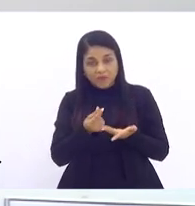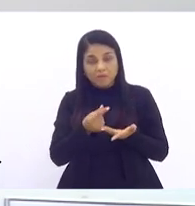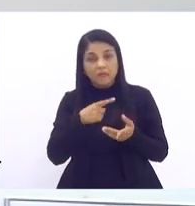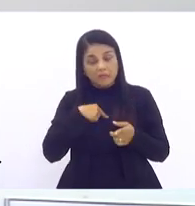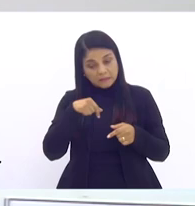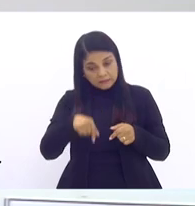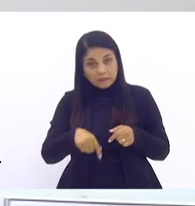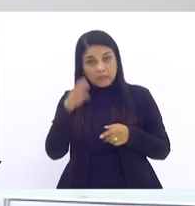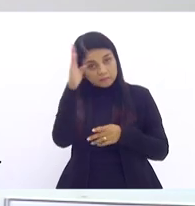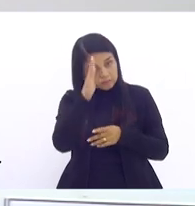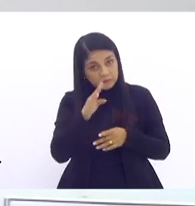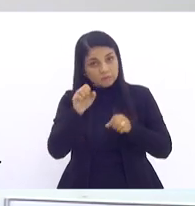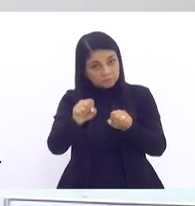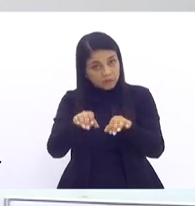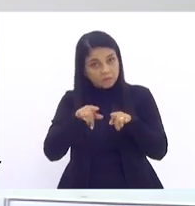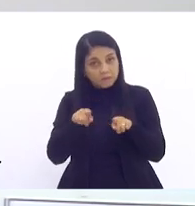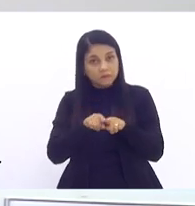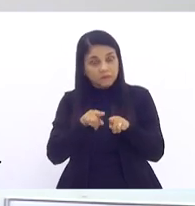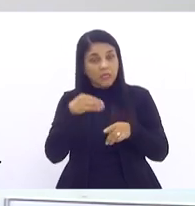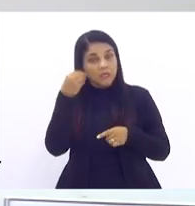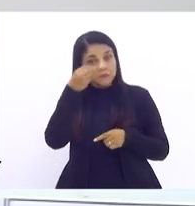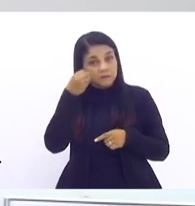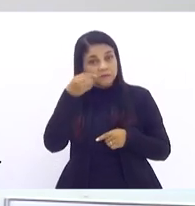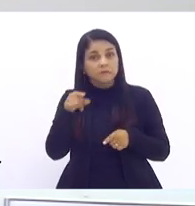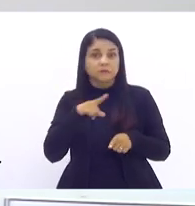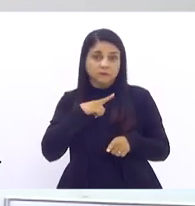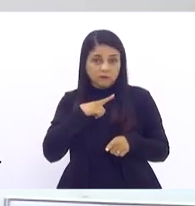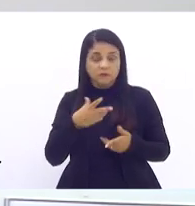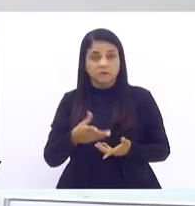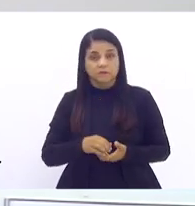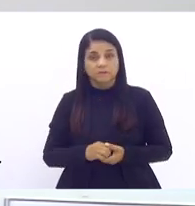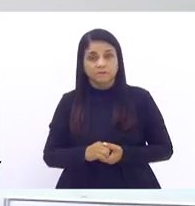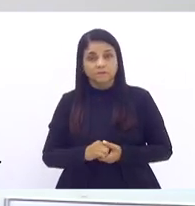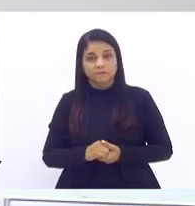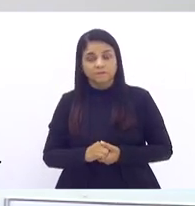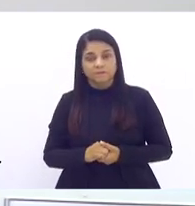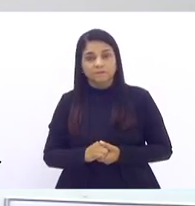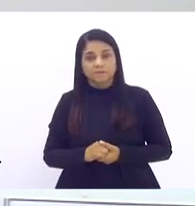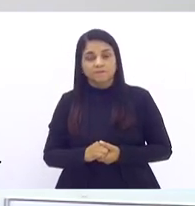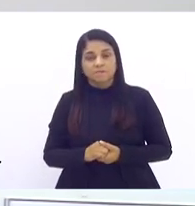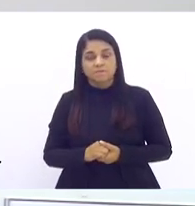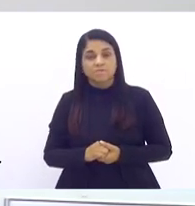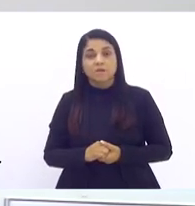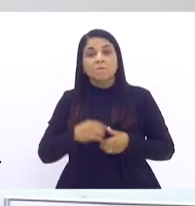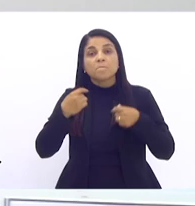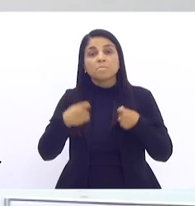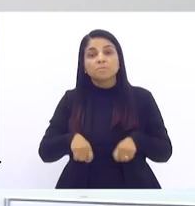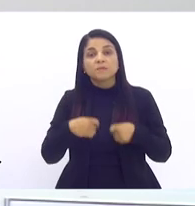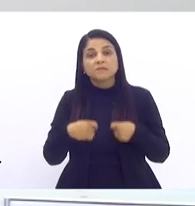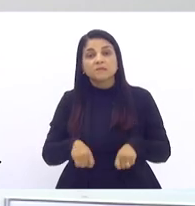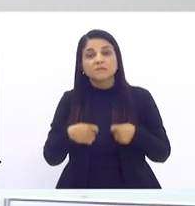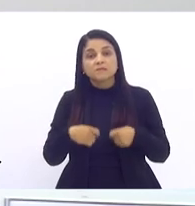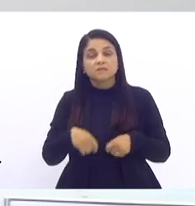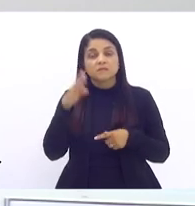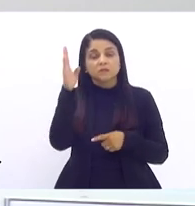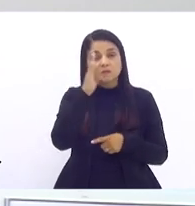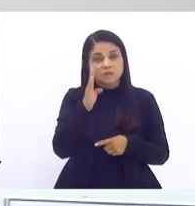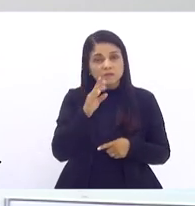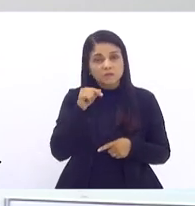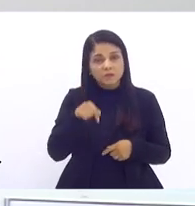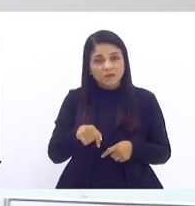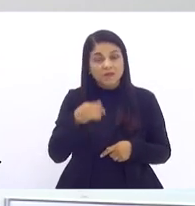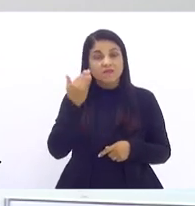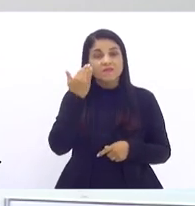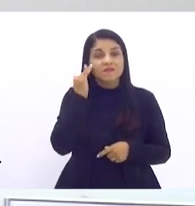suplementação no parlamento brasileiro através de experiência Então o que a gente precisa é ter a